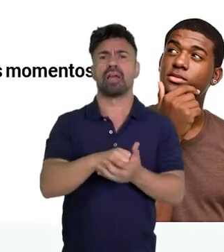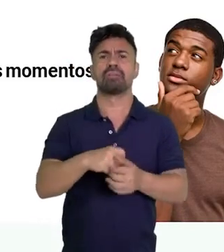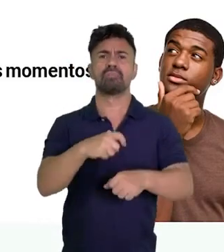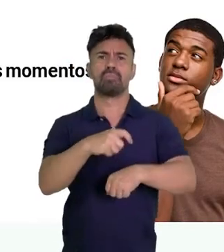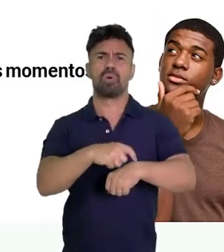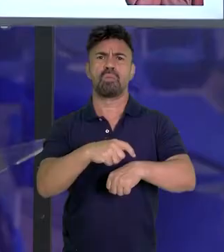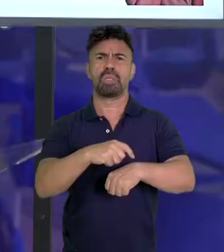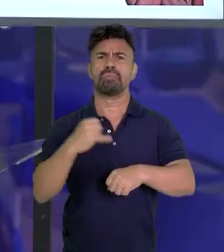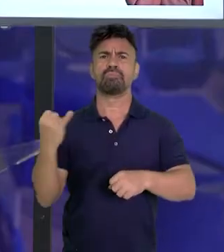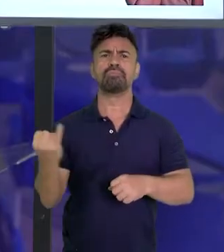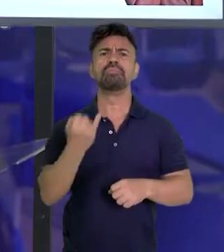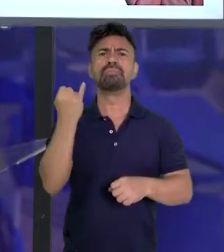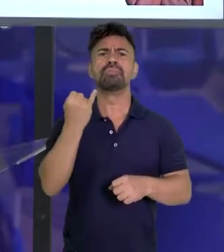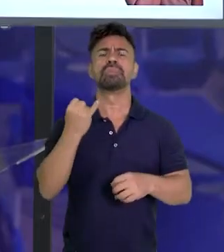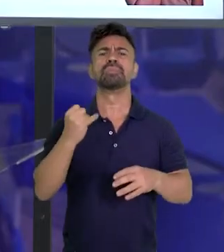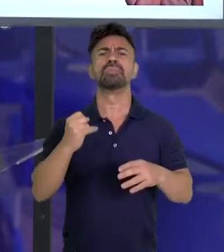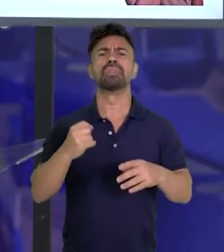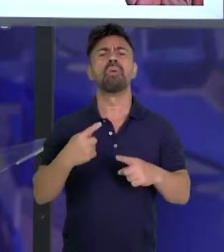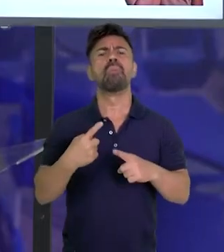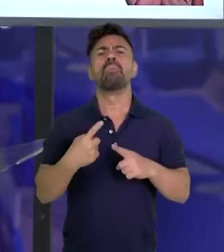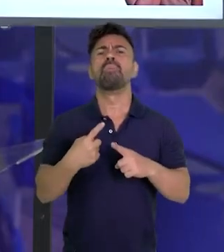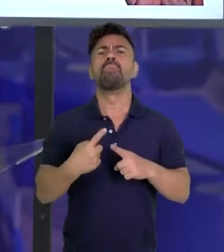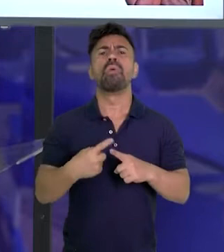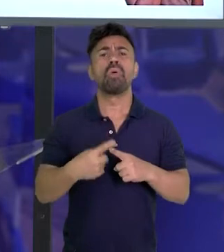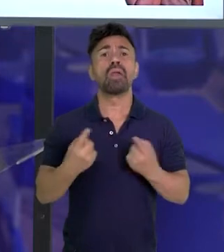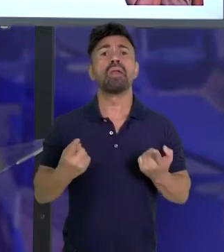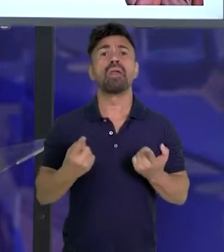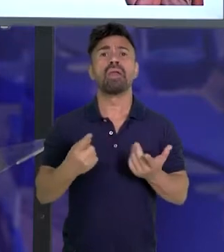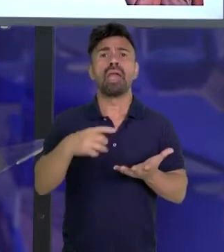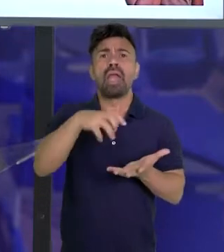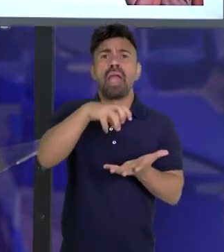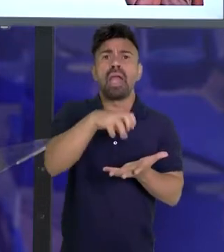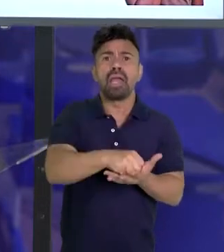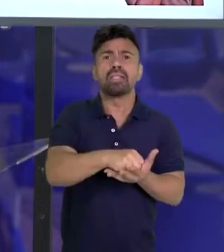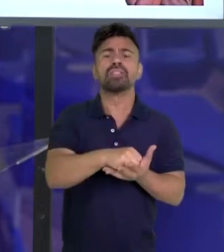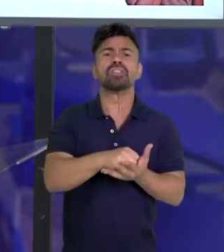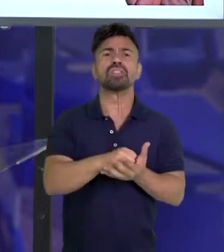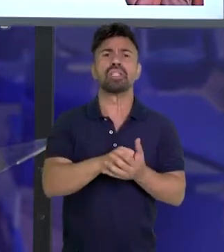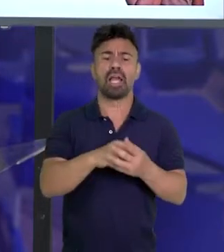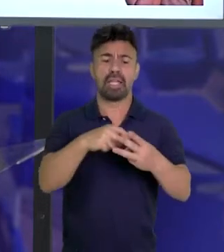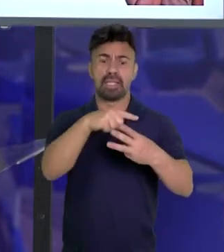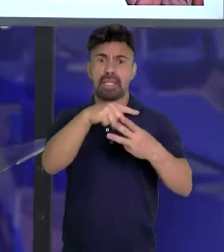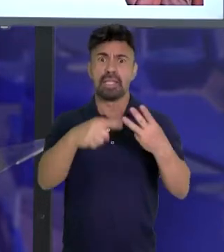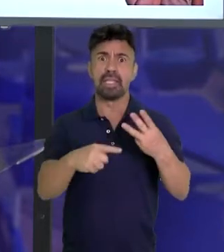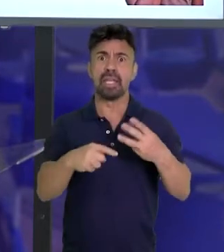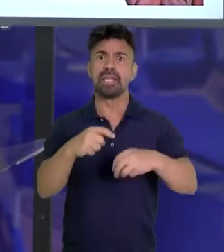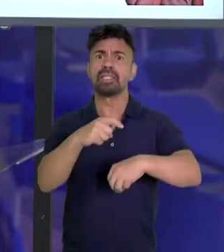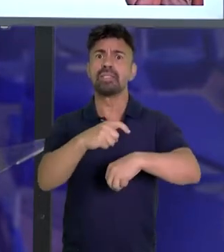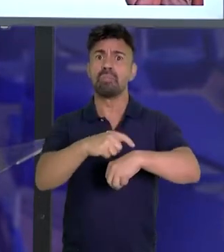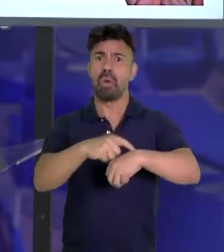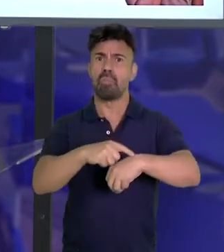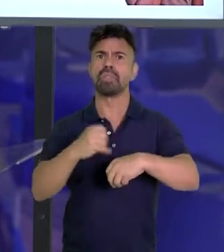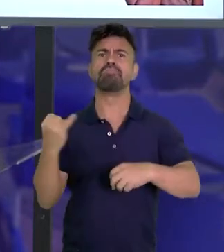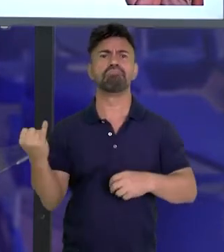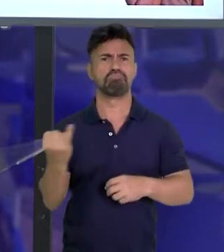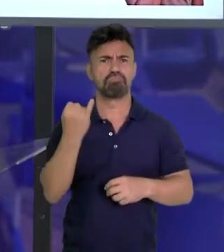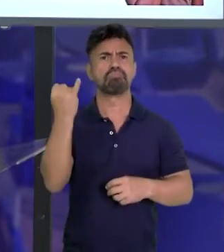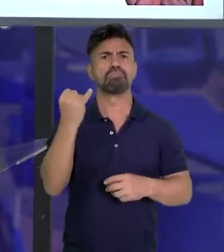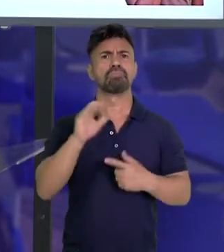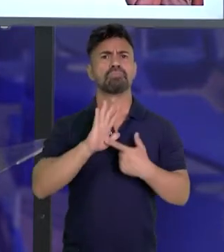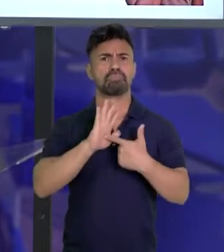momentos? Qual seria a relevância de se registrar esses 3 momentos que eu vou mostrar para